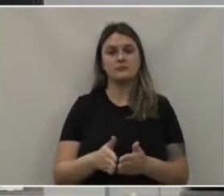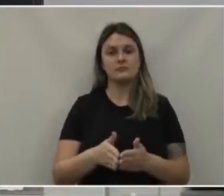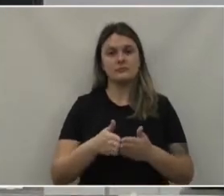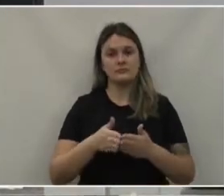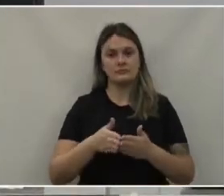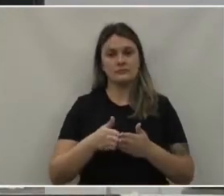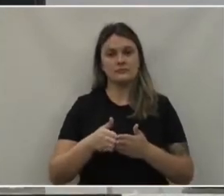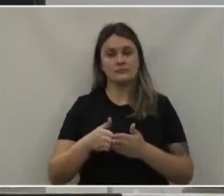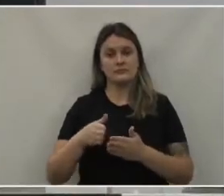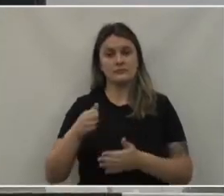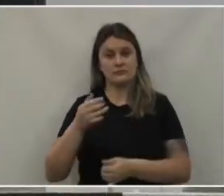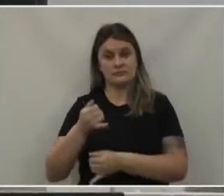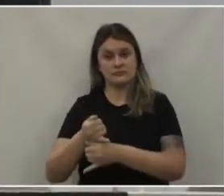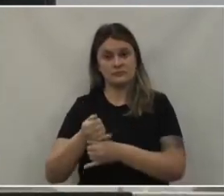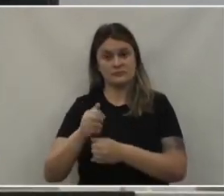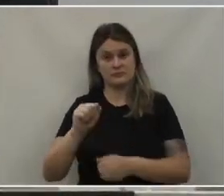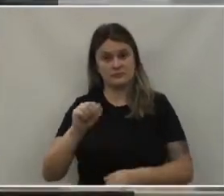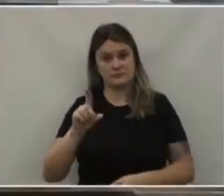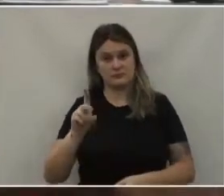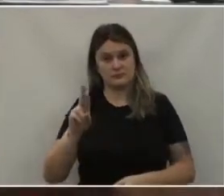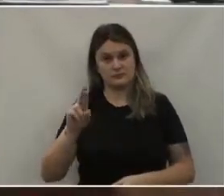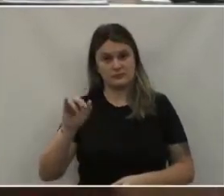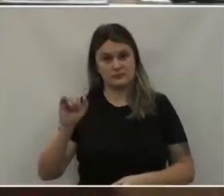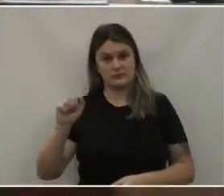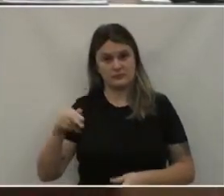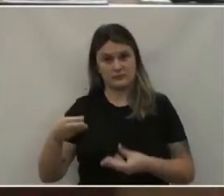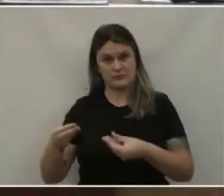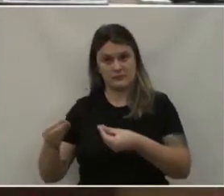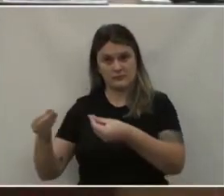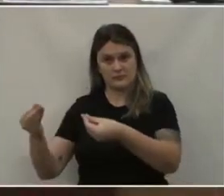Solicito ao senhor Adrian para que apanhe as assinaturas.